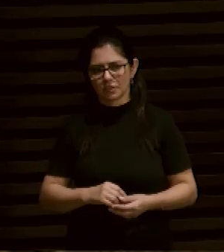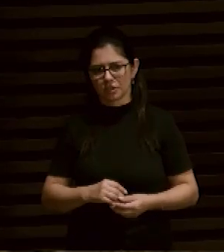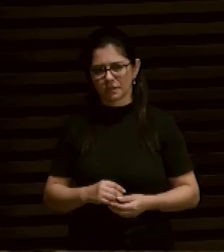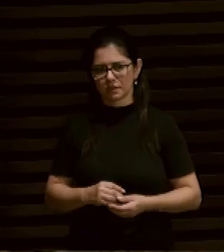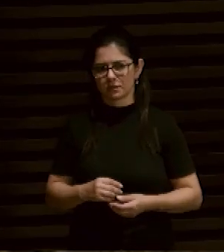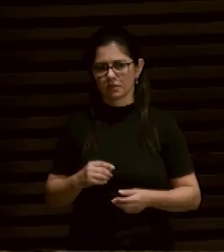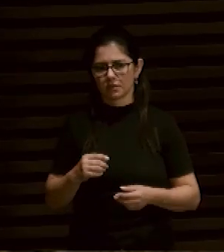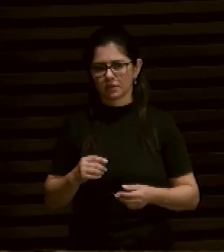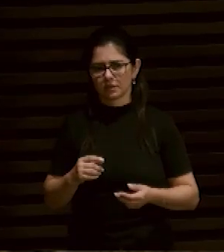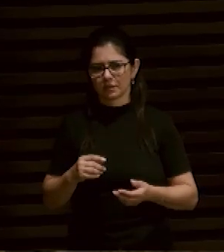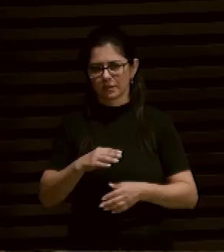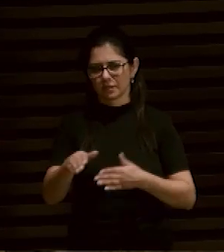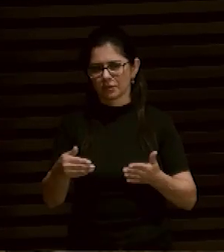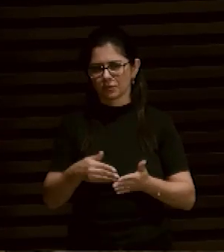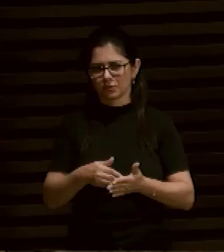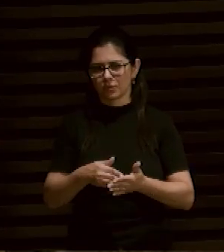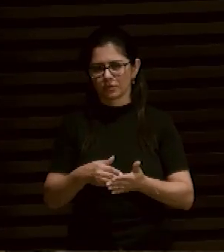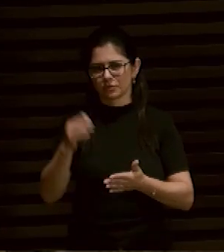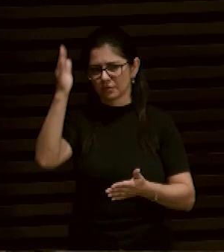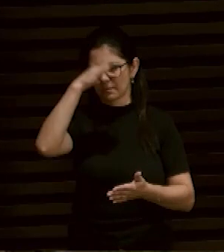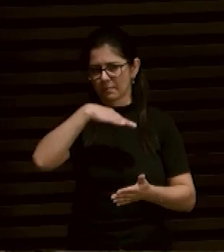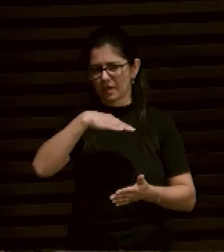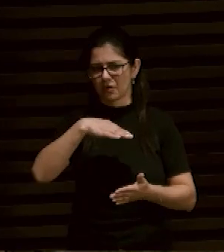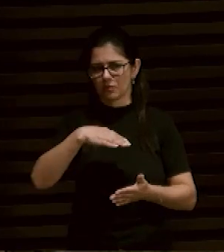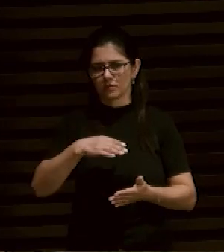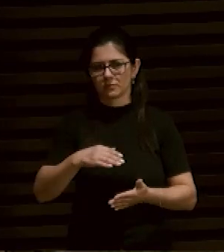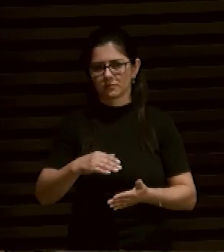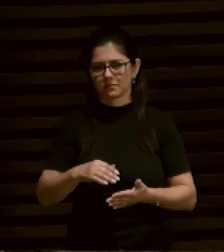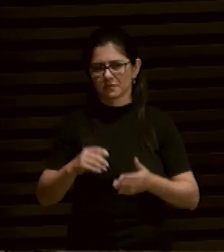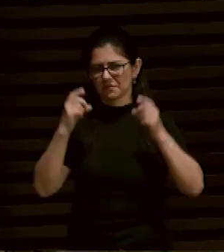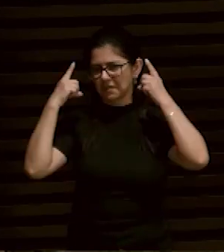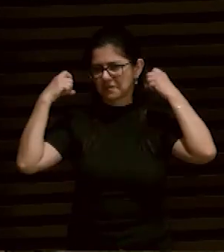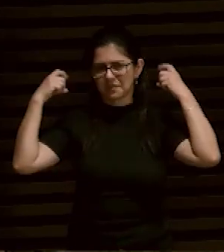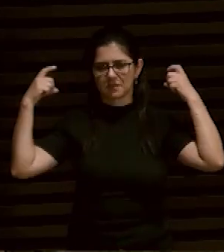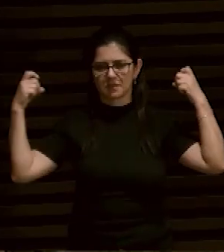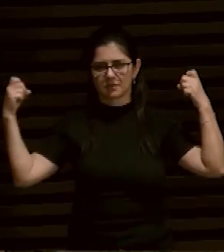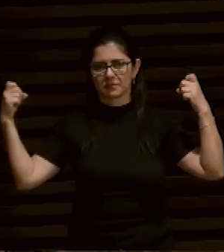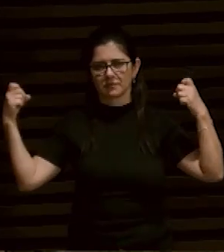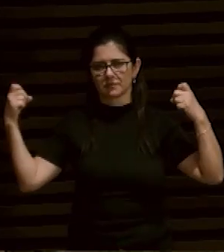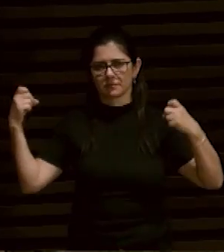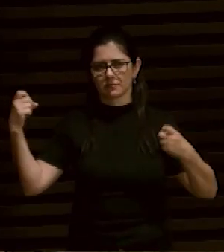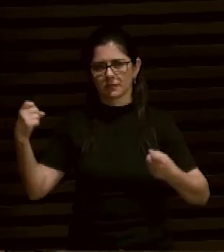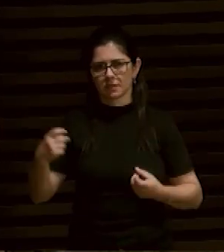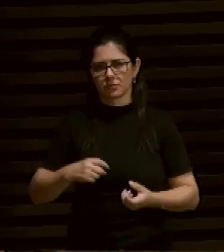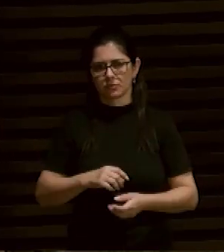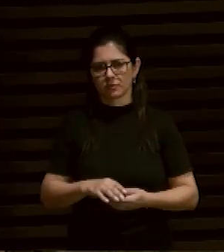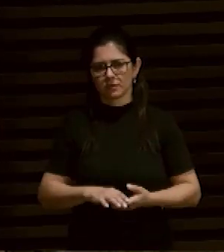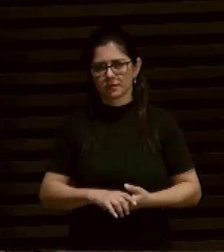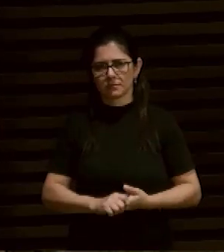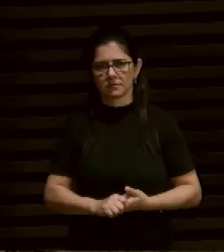maldade, violência entre eles. Não apenas contra outras nações, mas mesmo entre eles havia toda essa maldade.